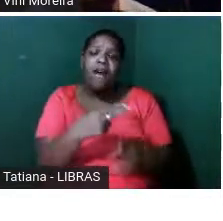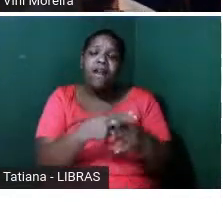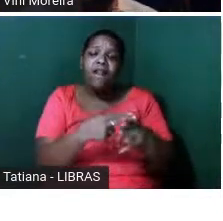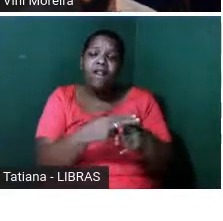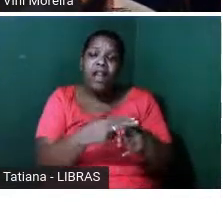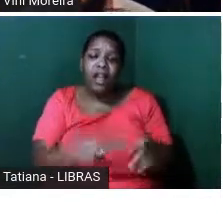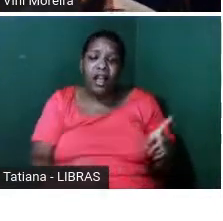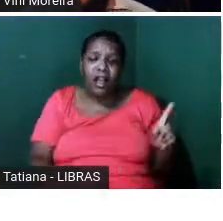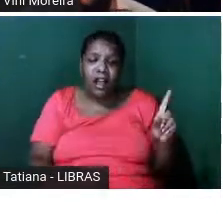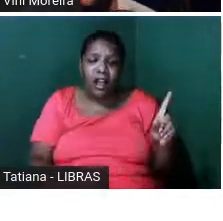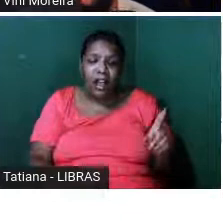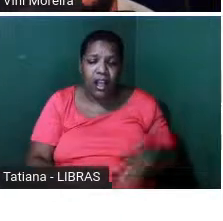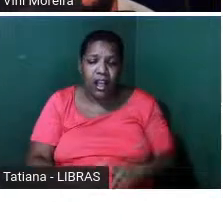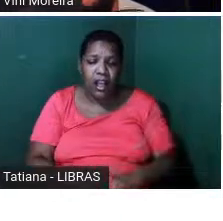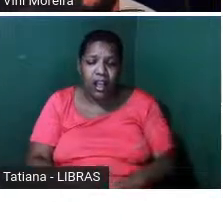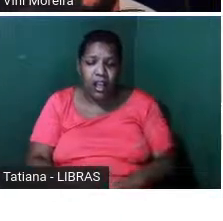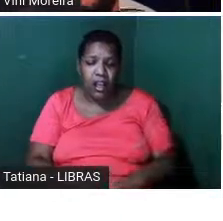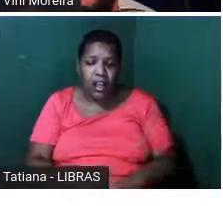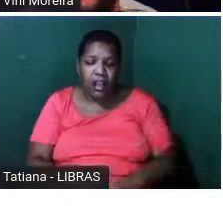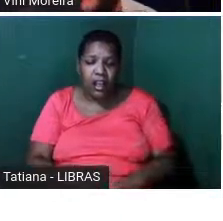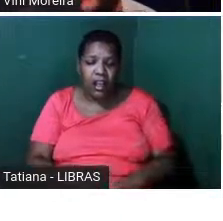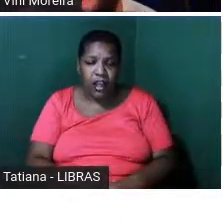E aí